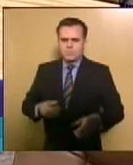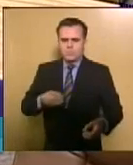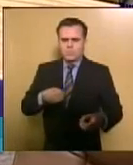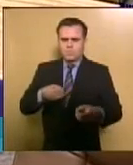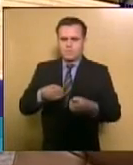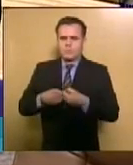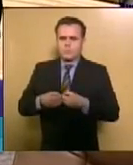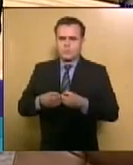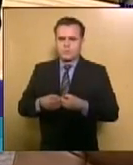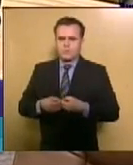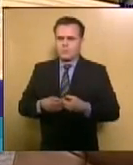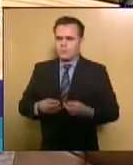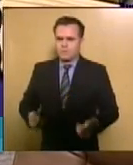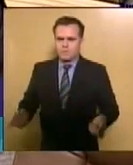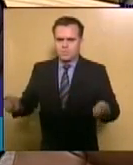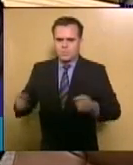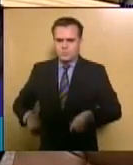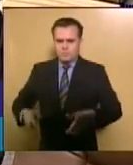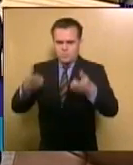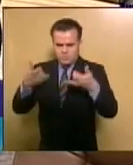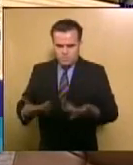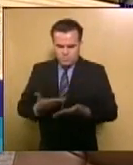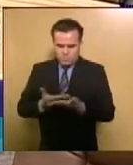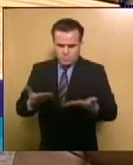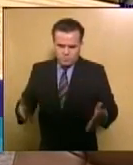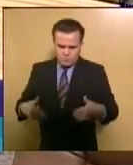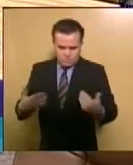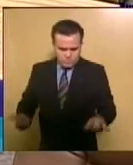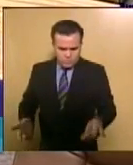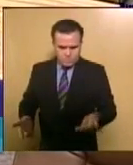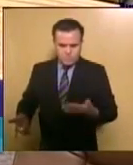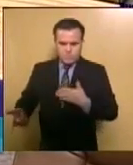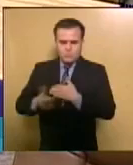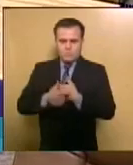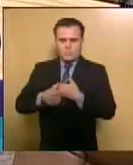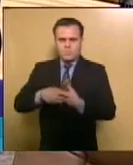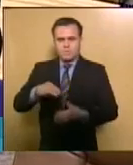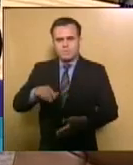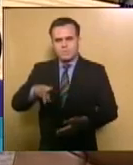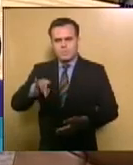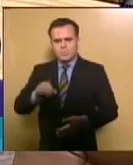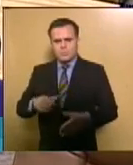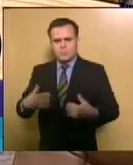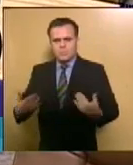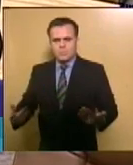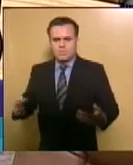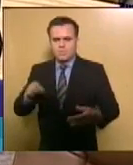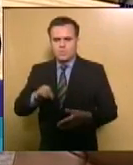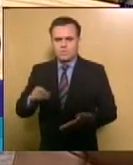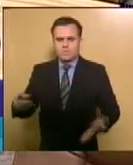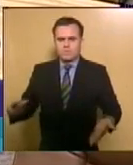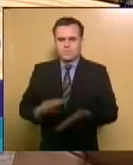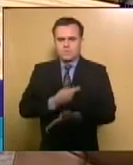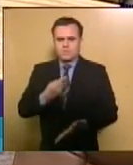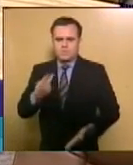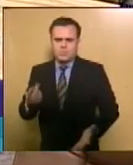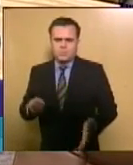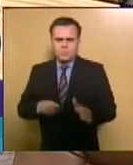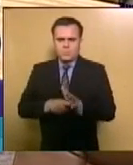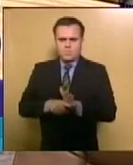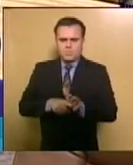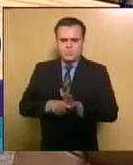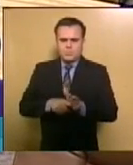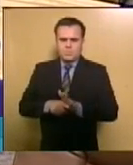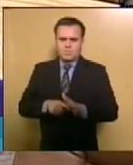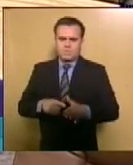ranking que a gente pode tá colocando então o papel da mídia nesse processo se existe já algum tipo de pesquisa